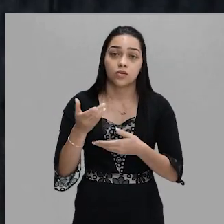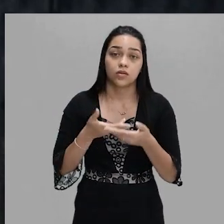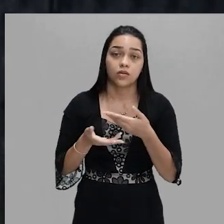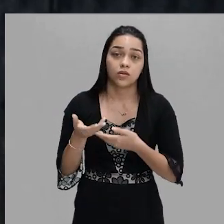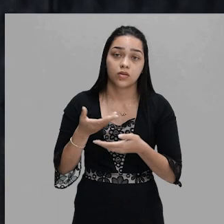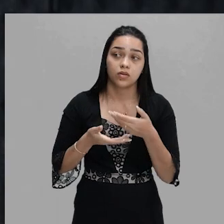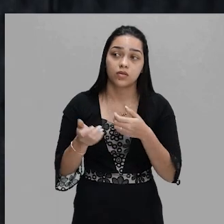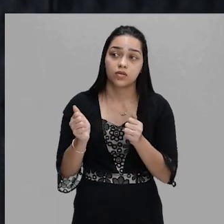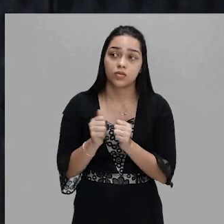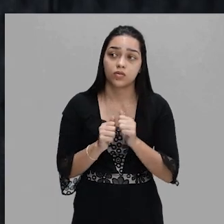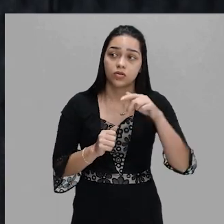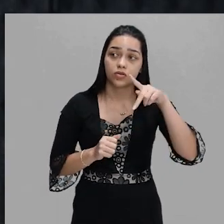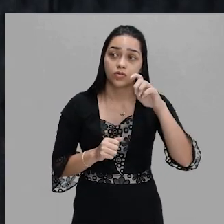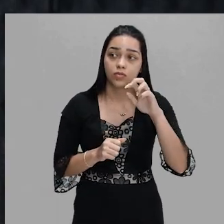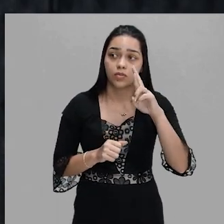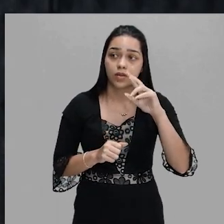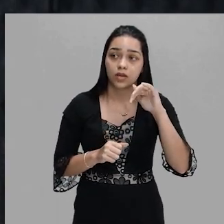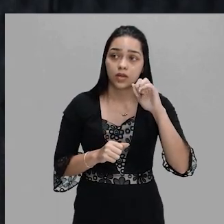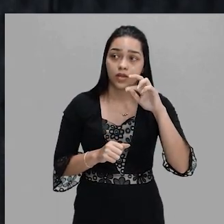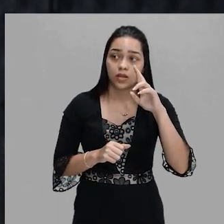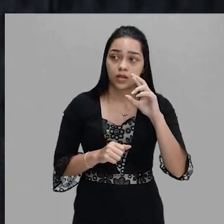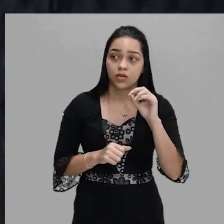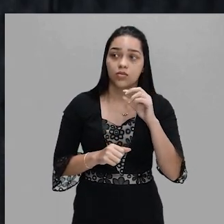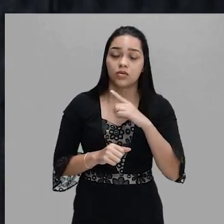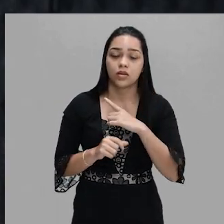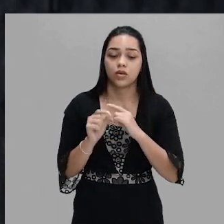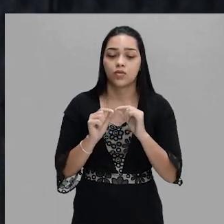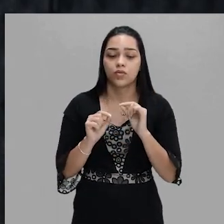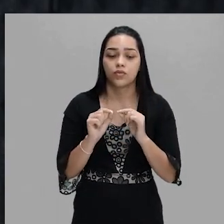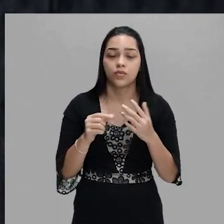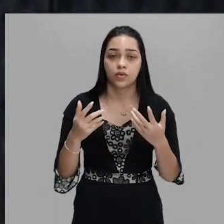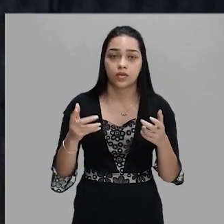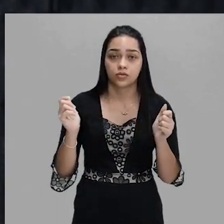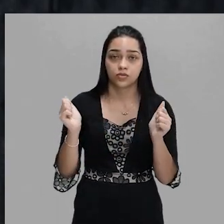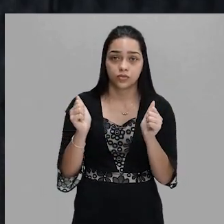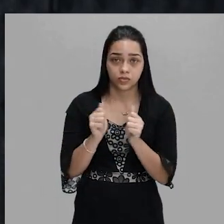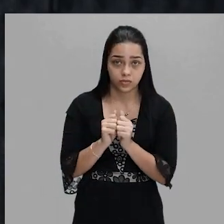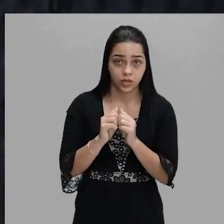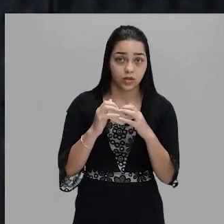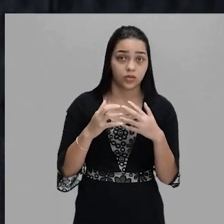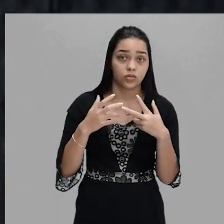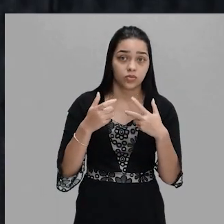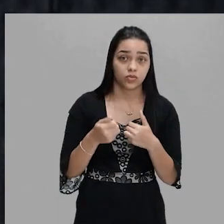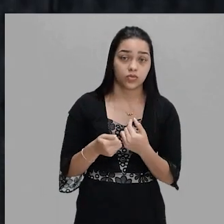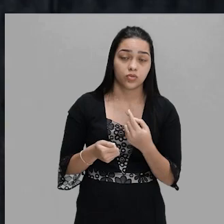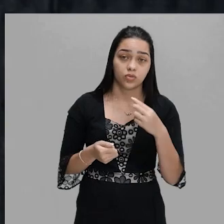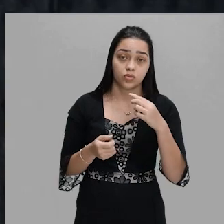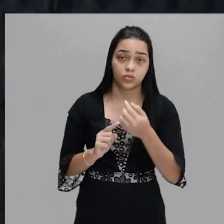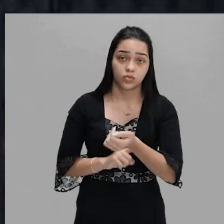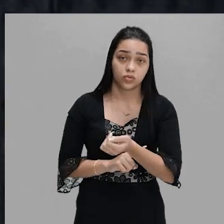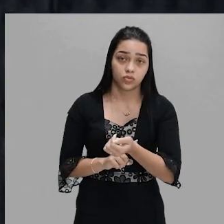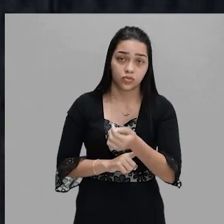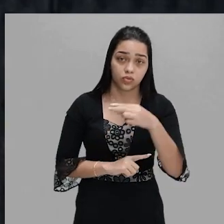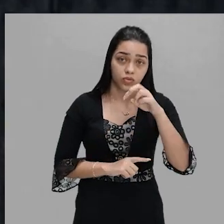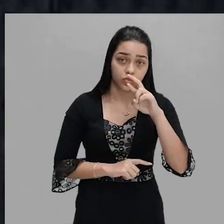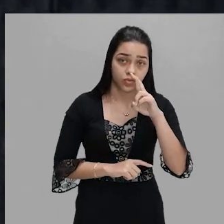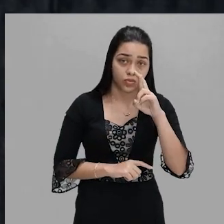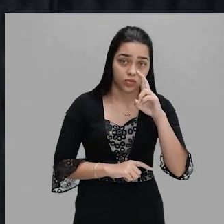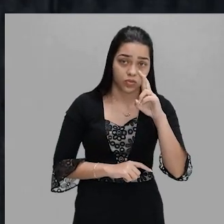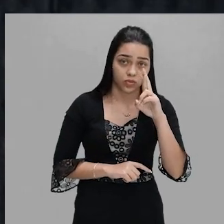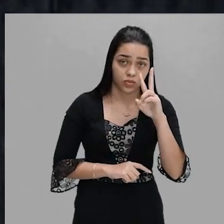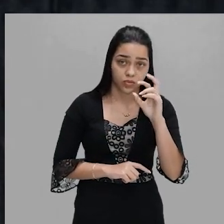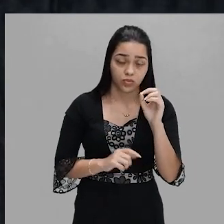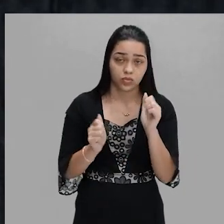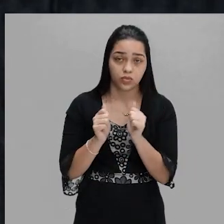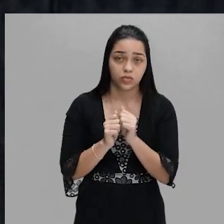por perineuro. Tá? Esses perineuros vão se juntar todos em um nervo juntamente com